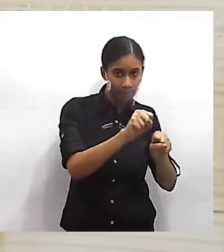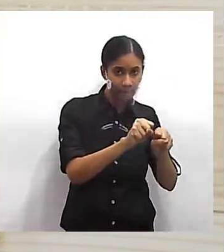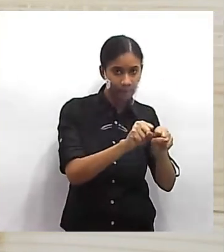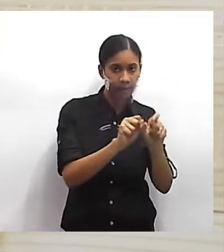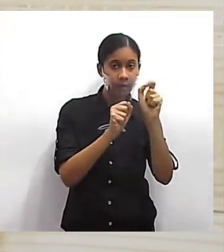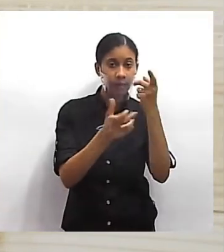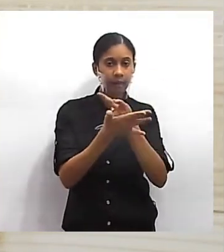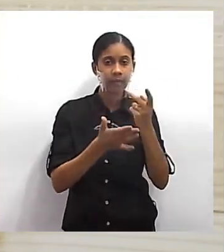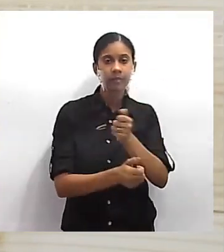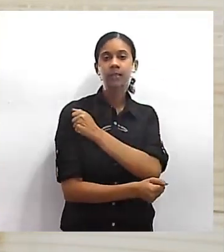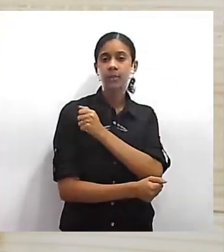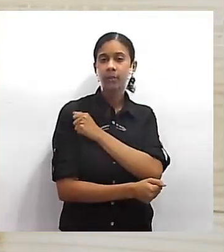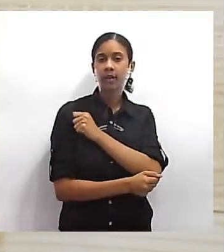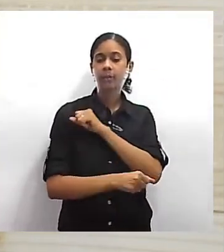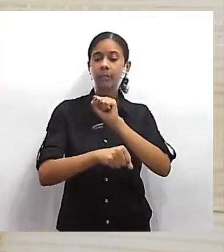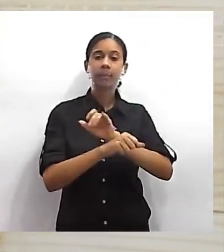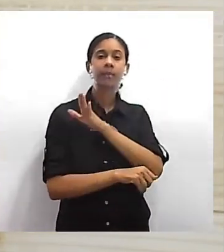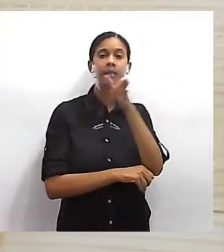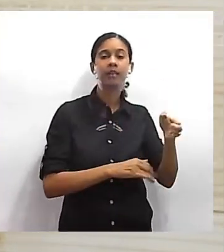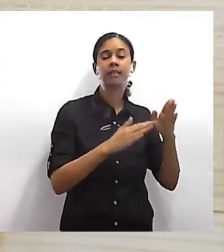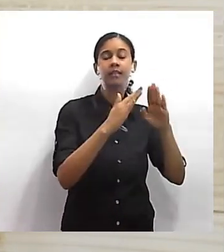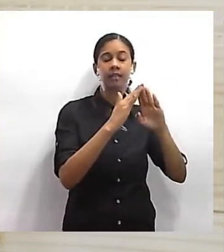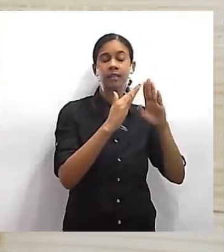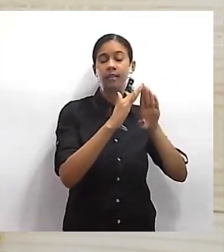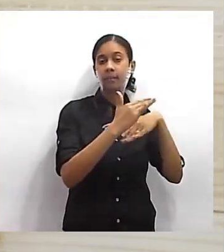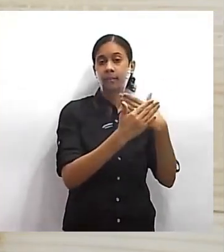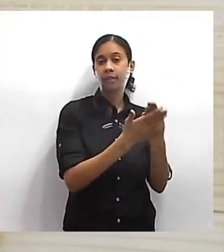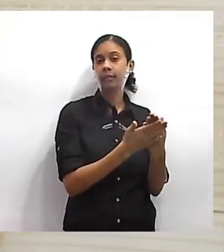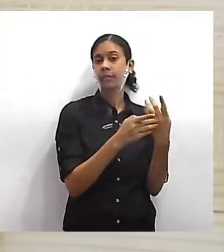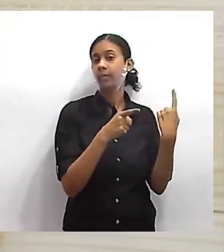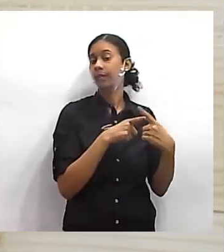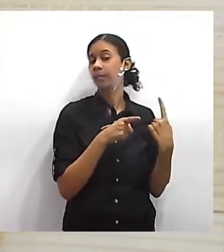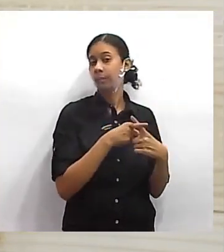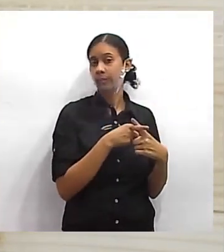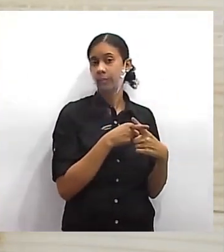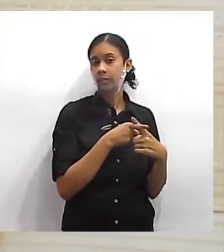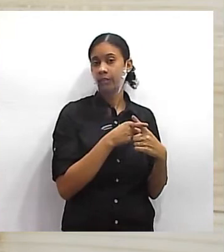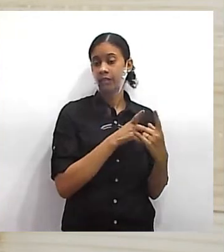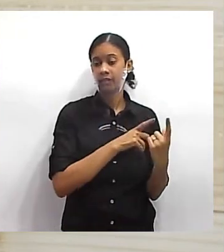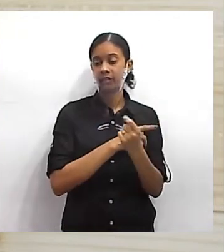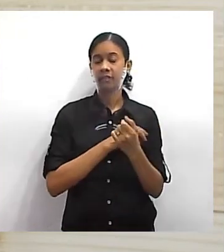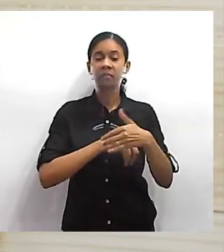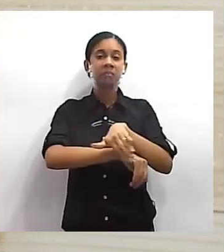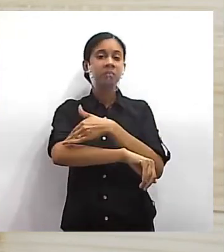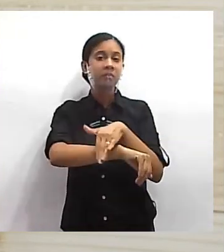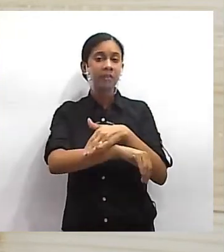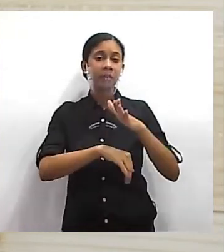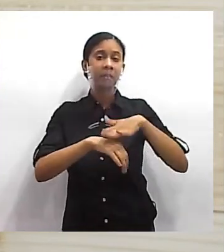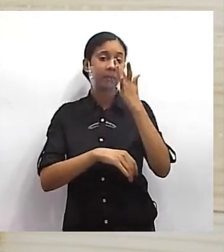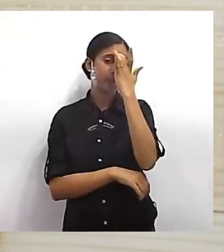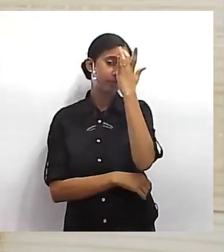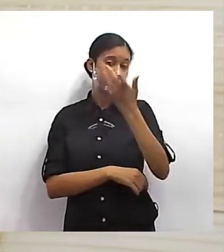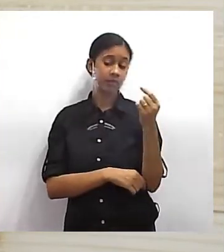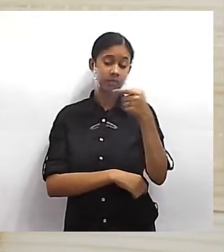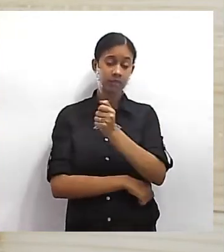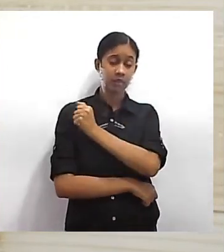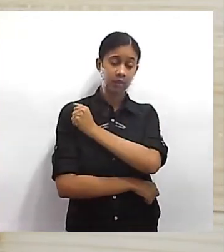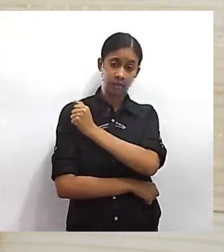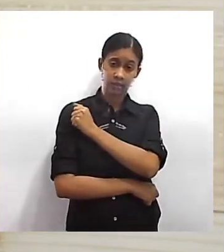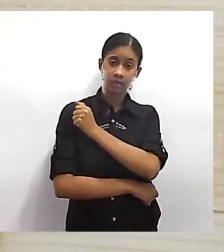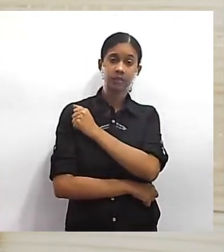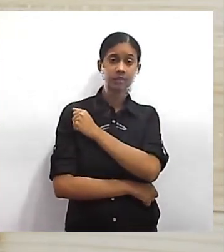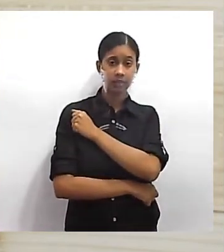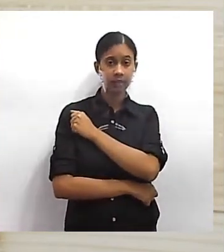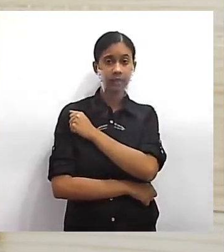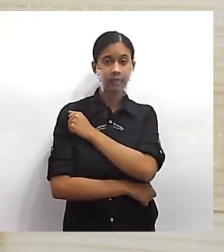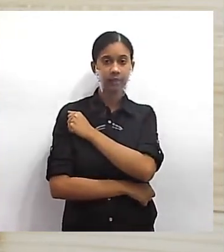dentro de casa, ele deixa de ir para a escola, ele vai para a rua. Então é muito mais fácil desse aluno ser